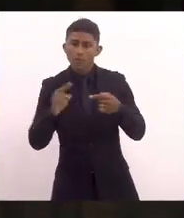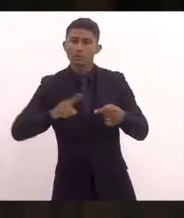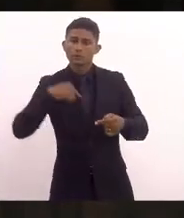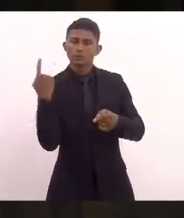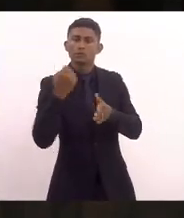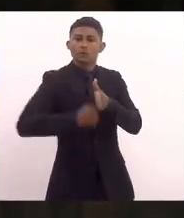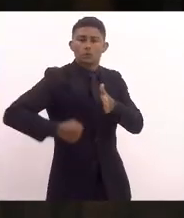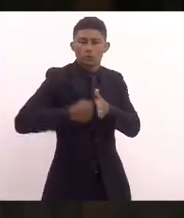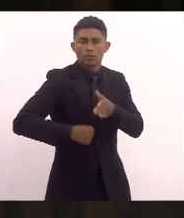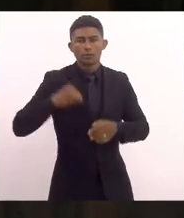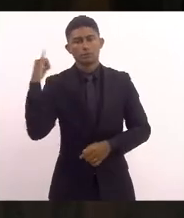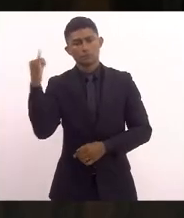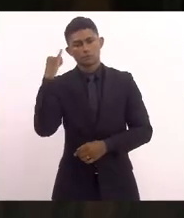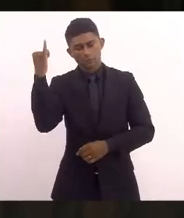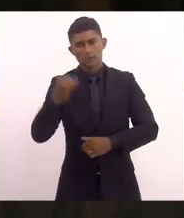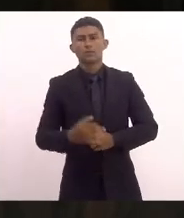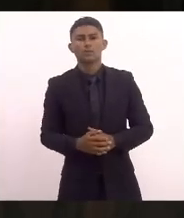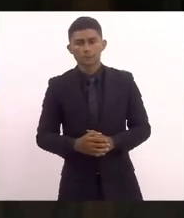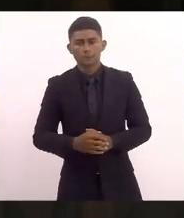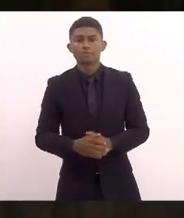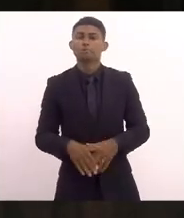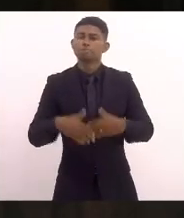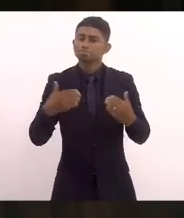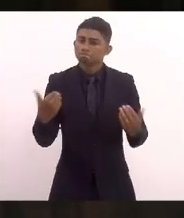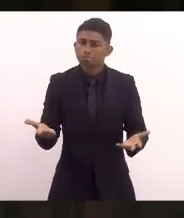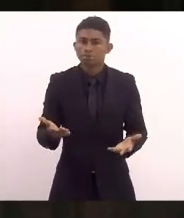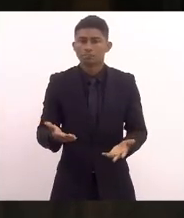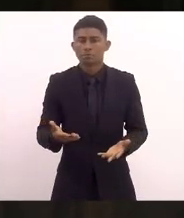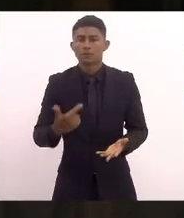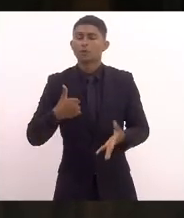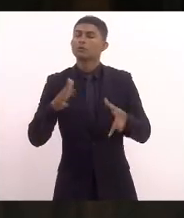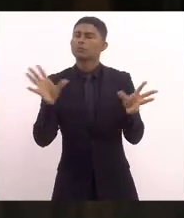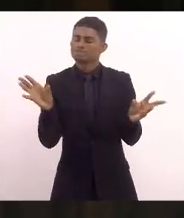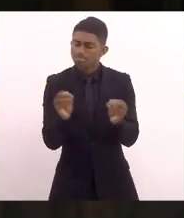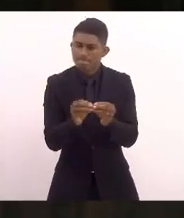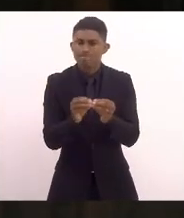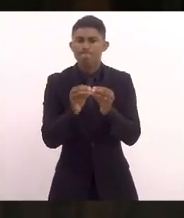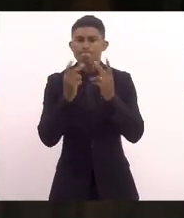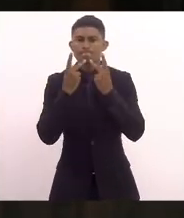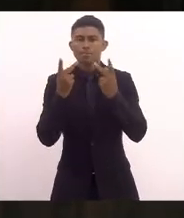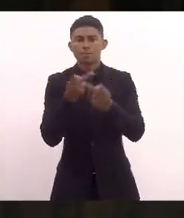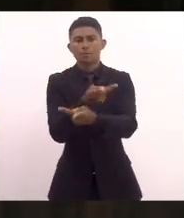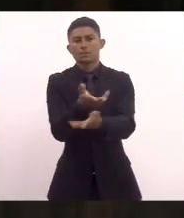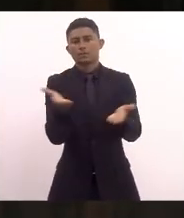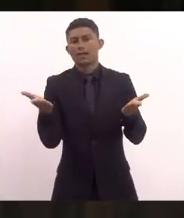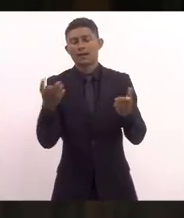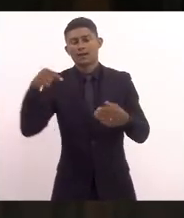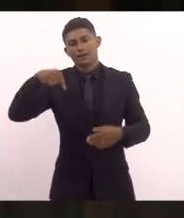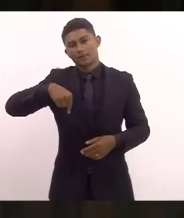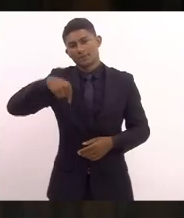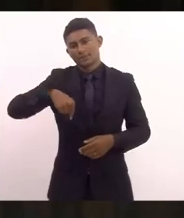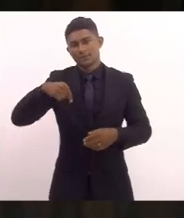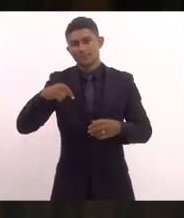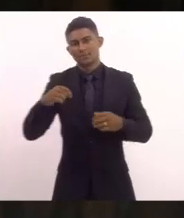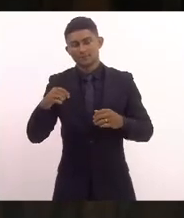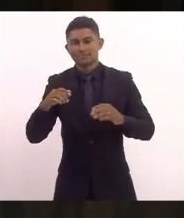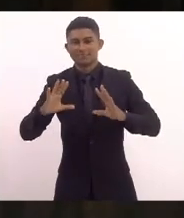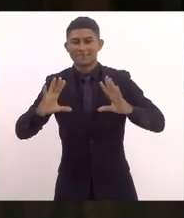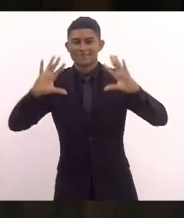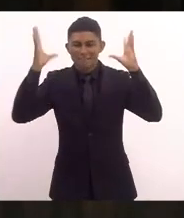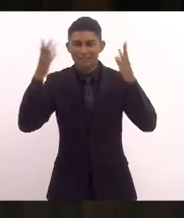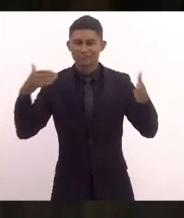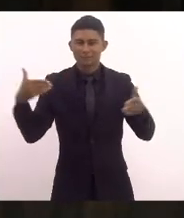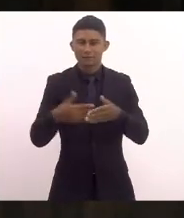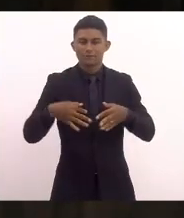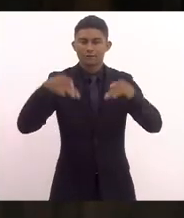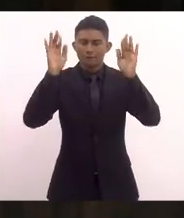nosso campo de enfrentamento. Então, é isso que eu quero deixar para finalizar esse evento e